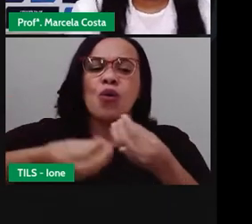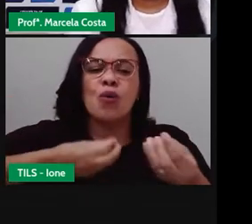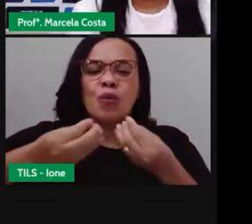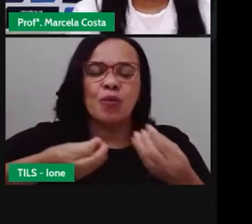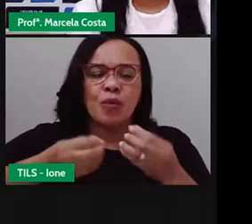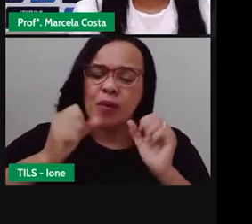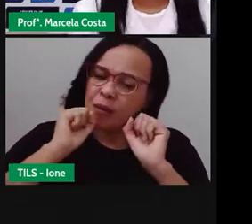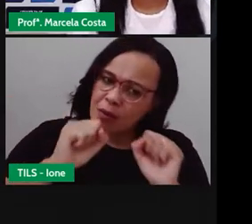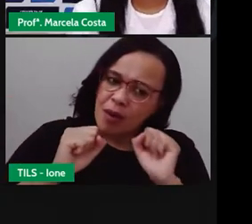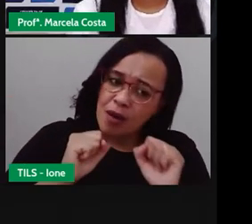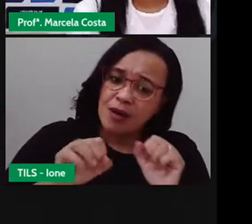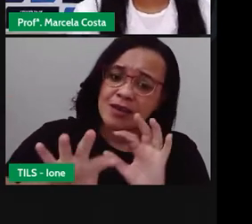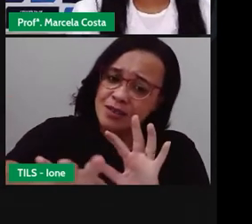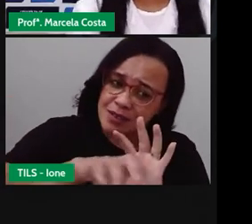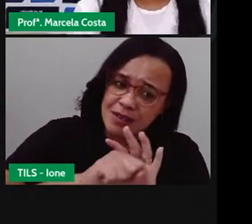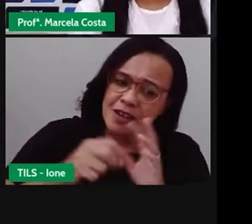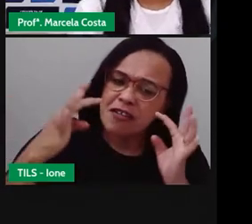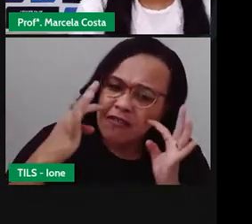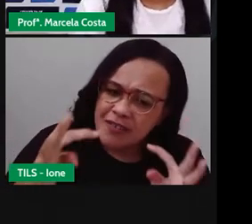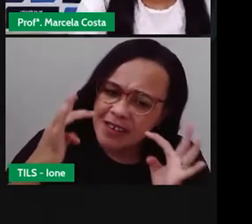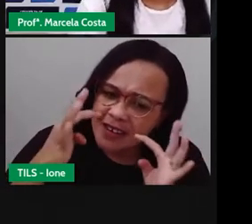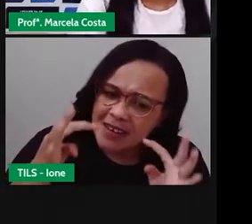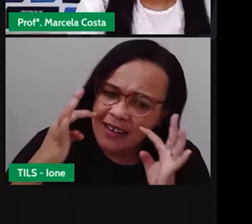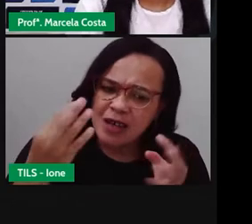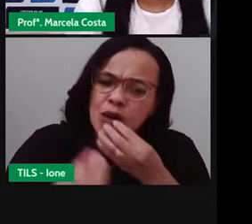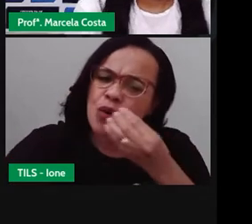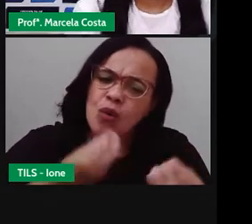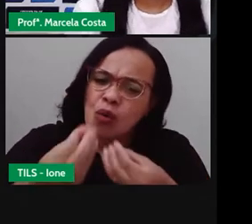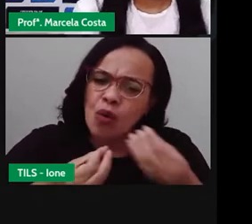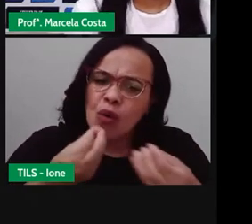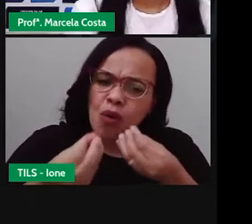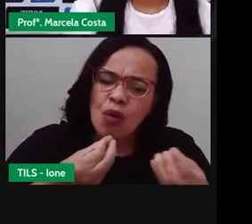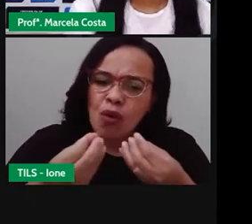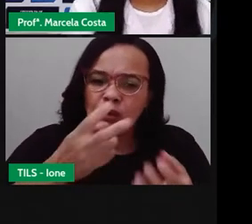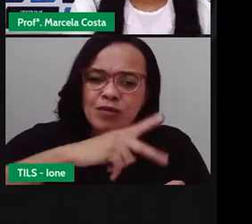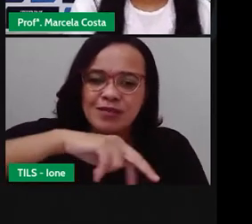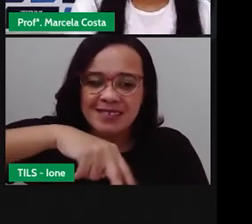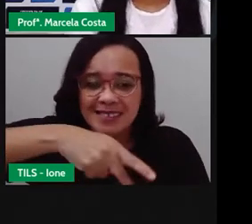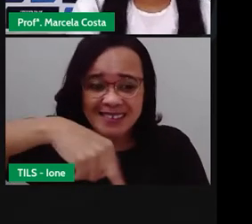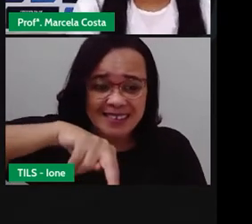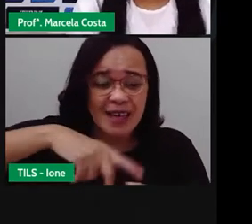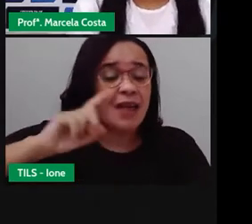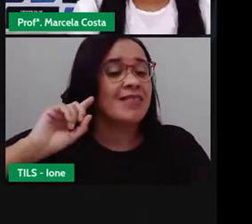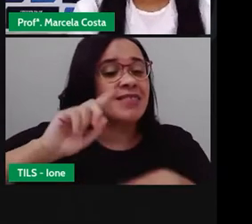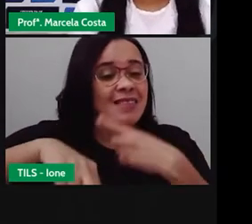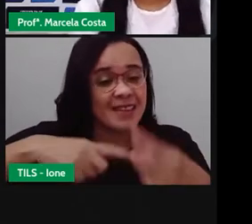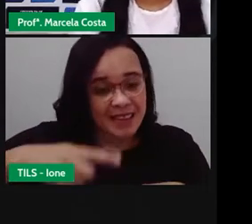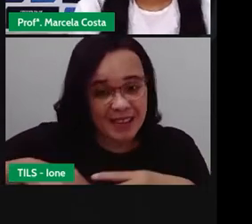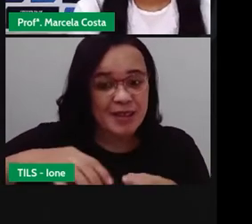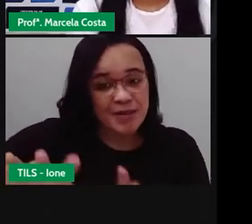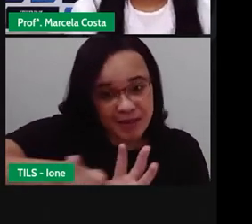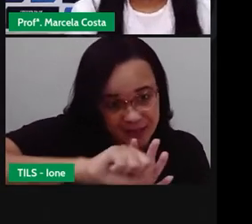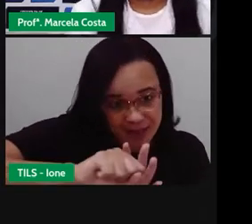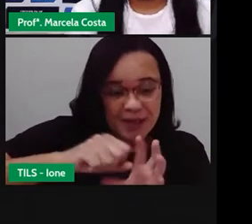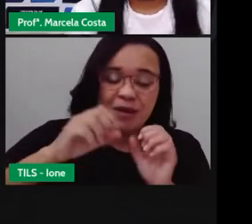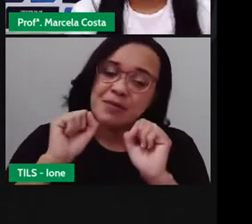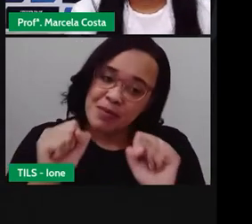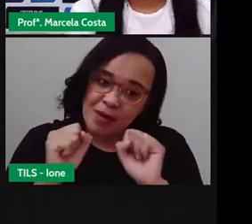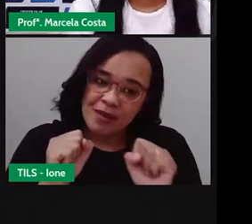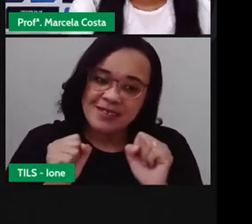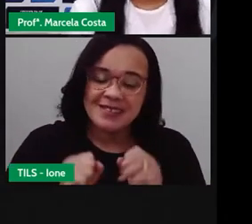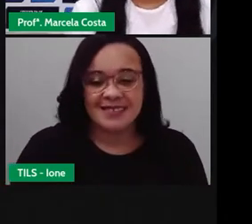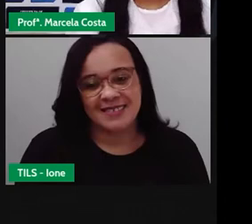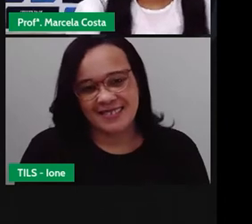desse vídeo aqui, que mostra como dançar xaxado. Mostra um passo a passo dessa